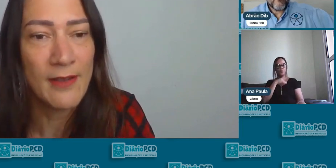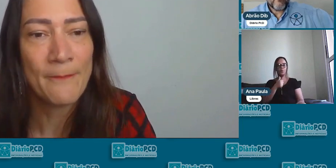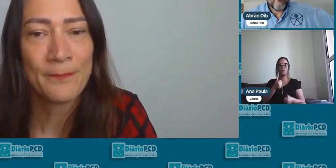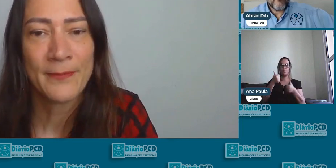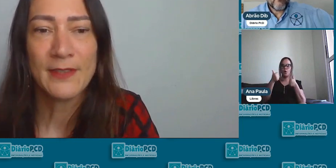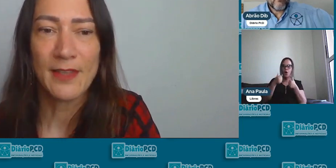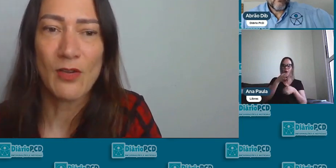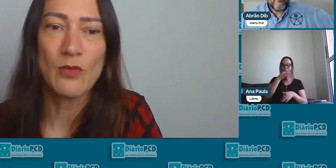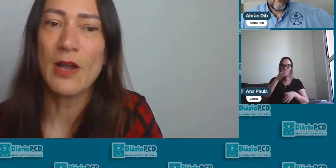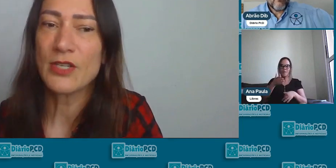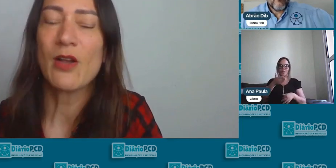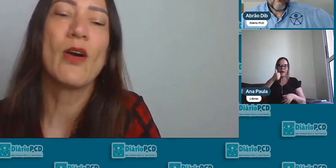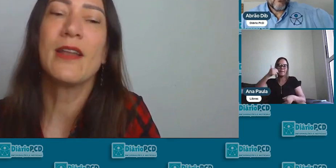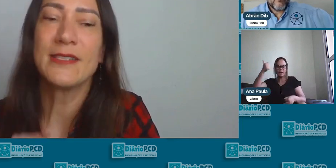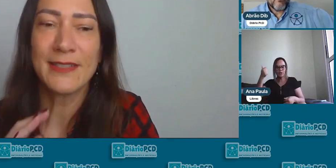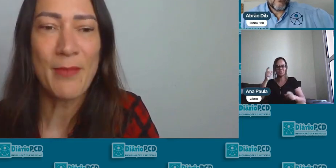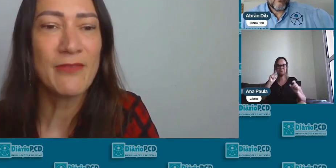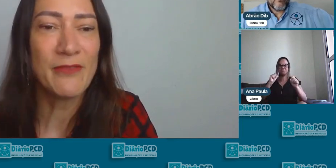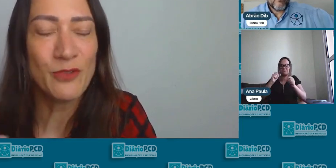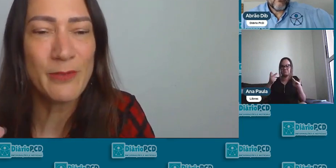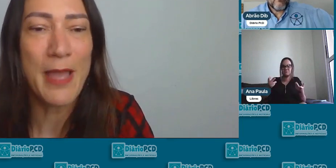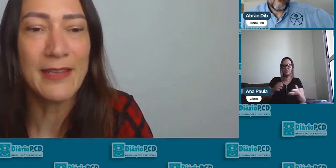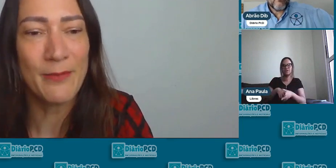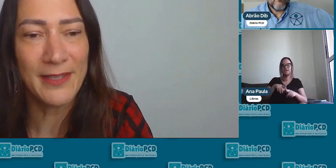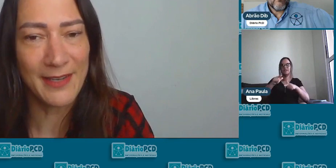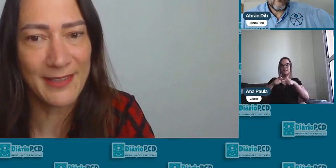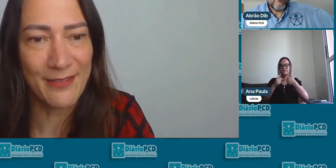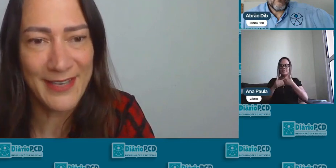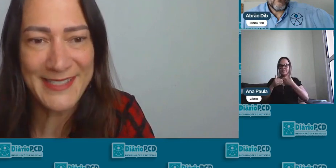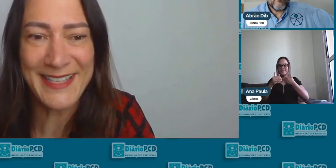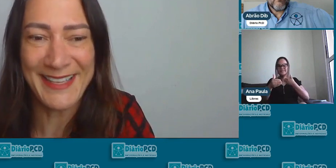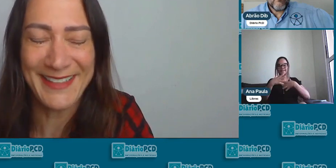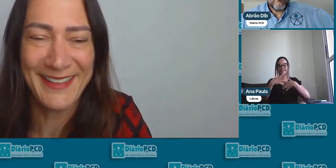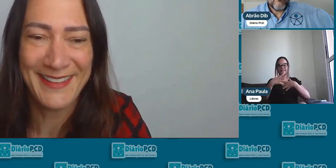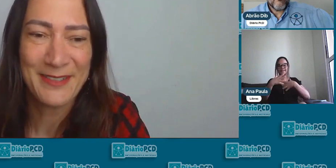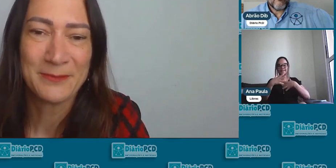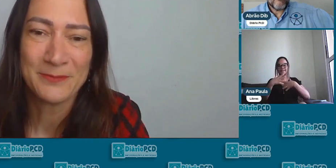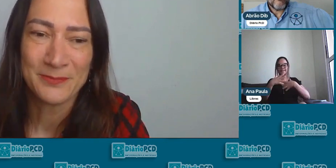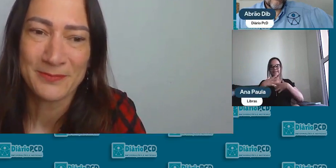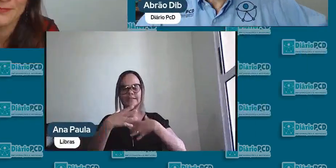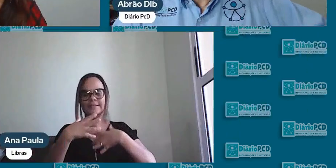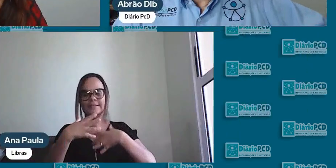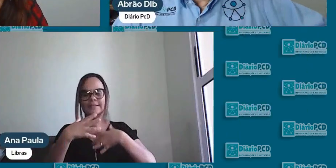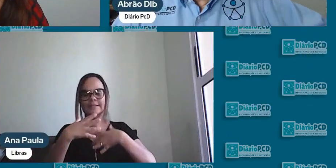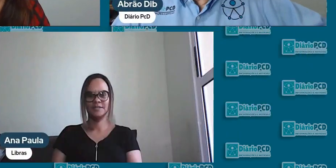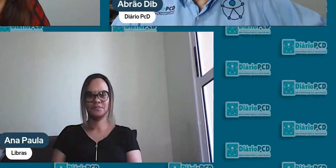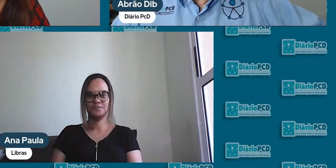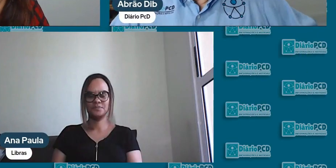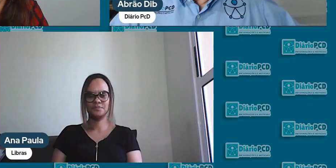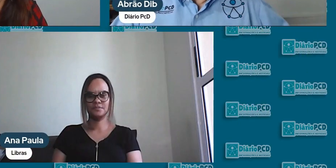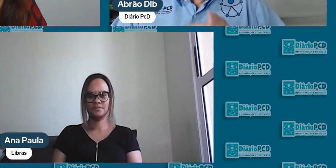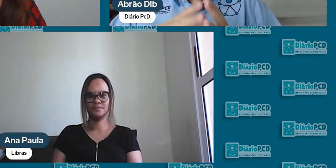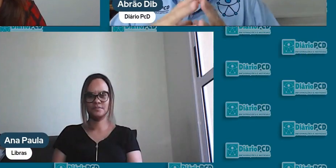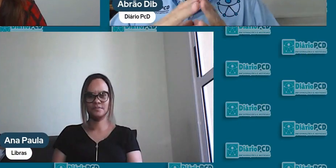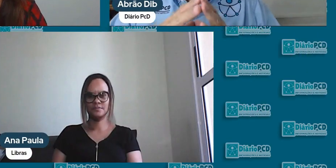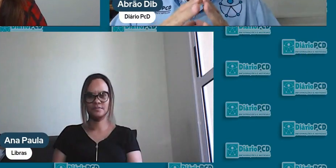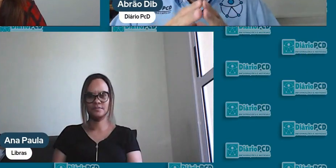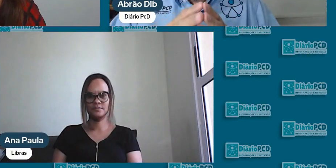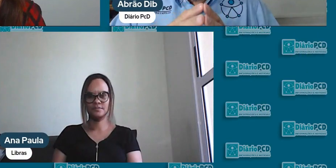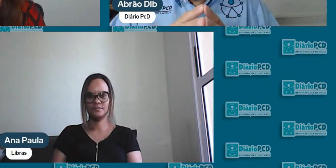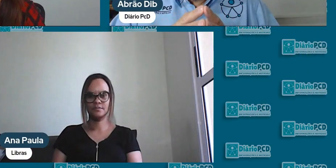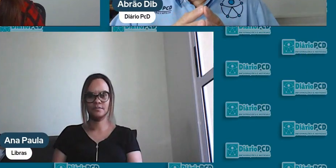melhoria. Então, acho que agora esse trabalho vai fluir bem da maneira que deveria ser, né? Agora, doutora